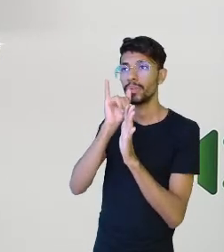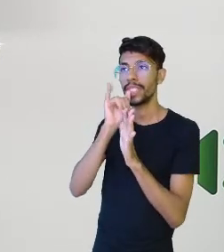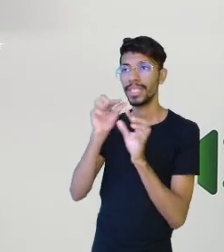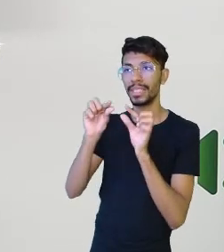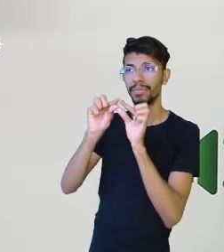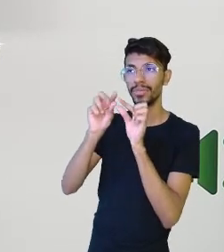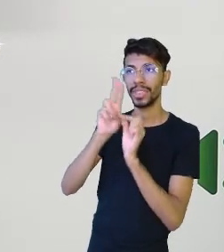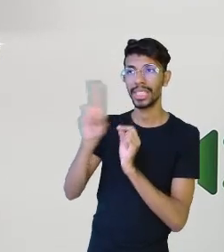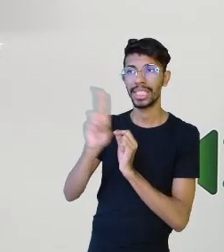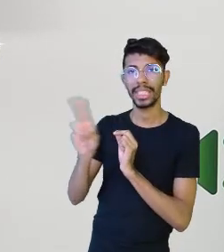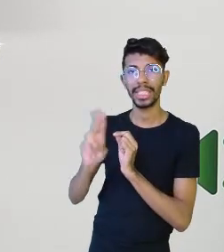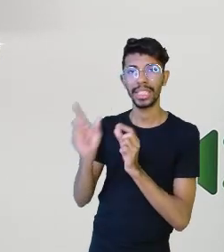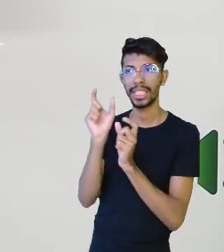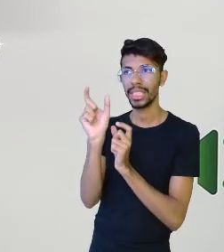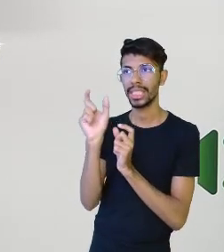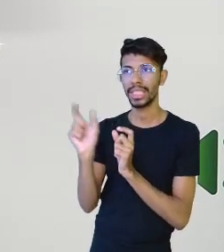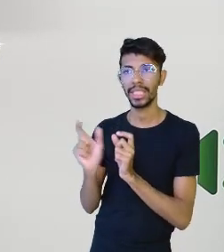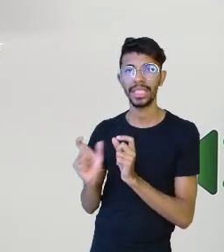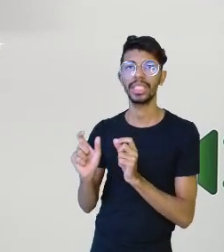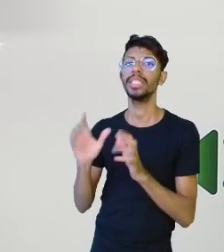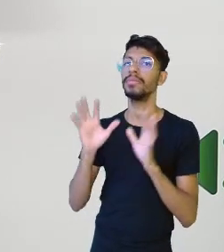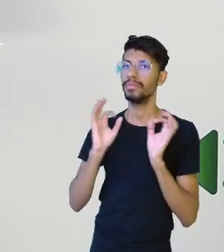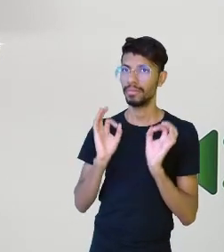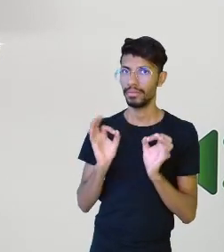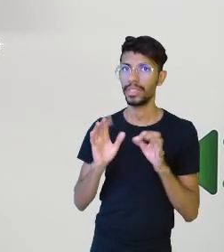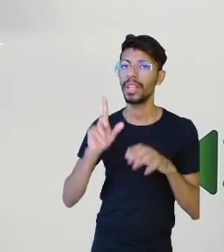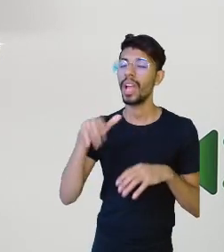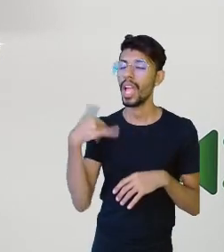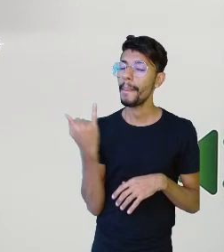pode estar por extenso. Então,